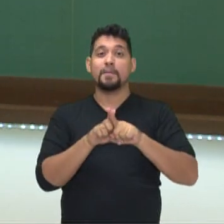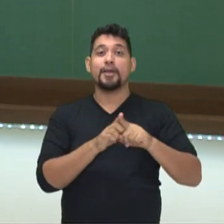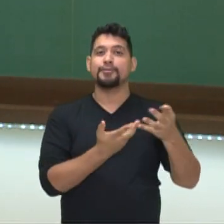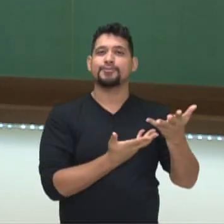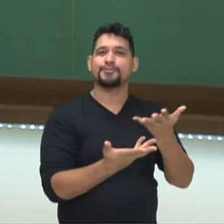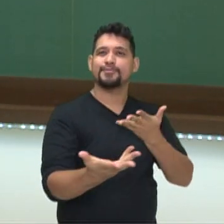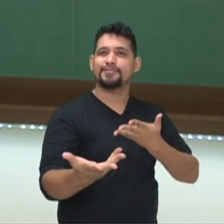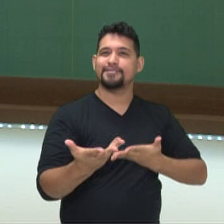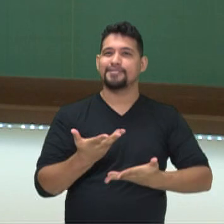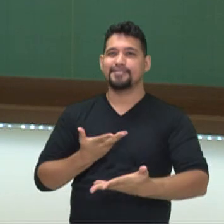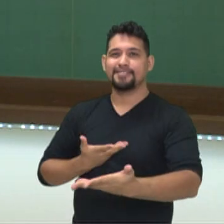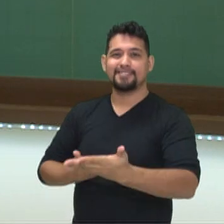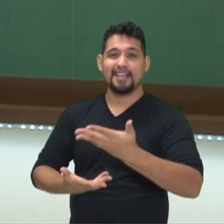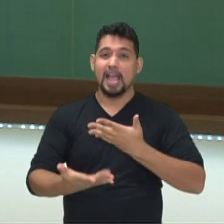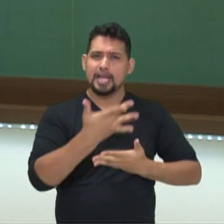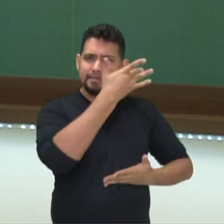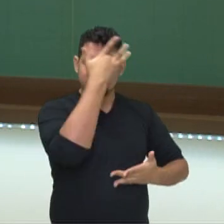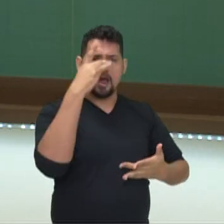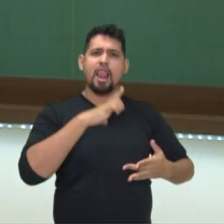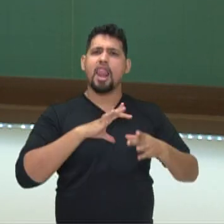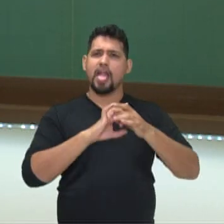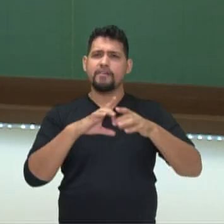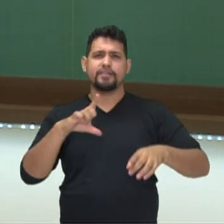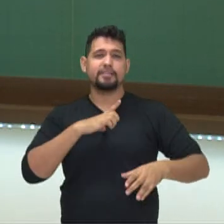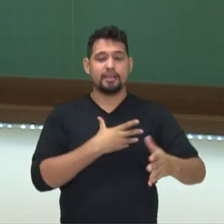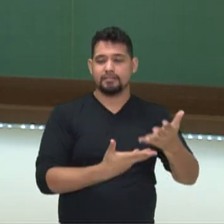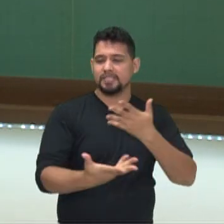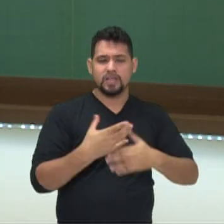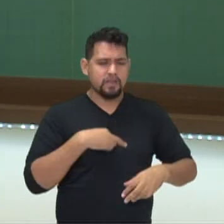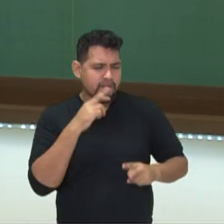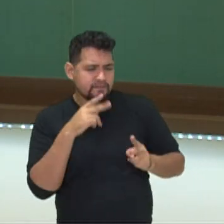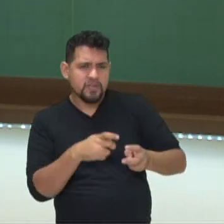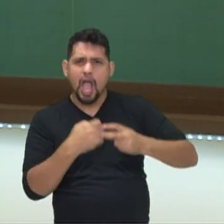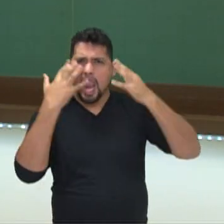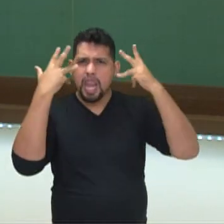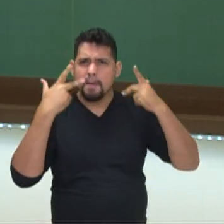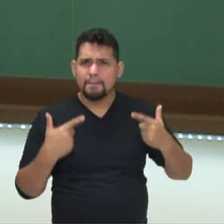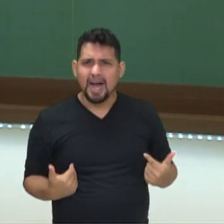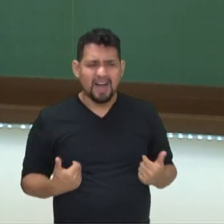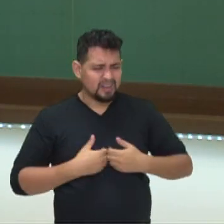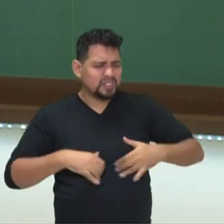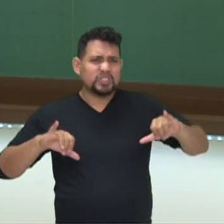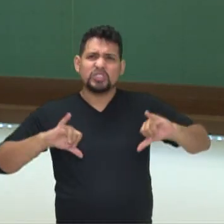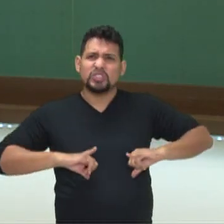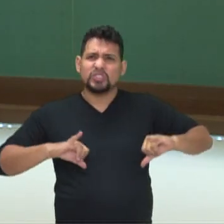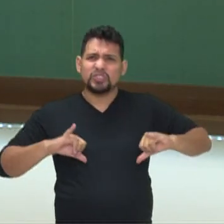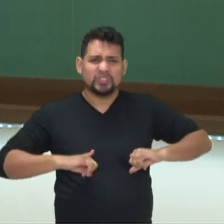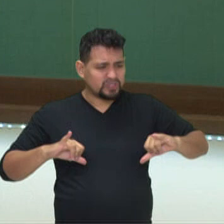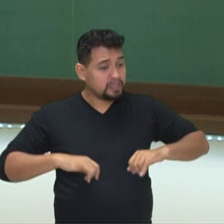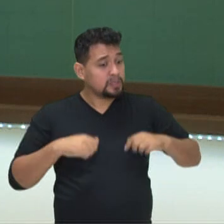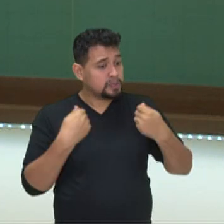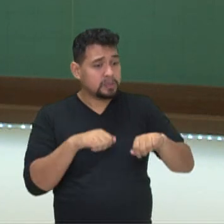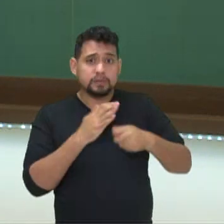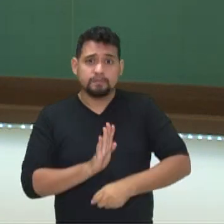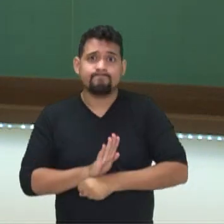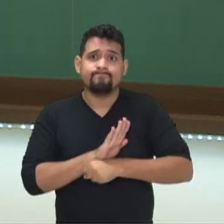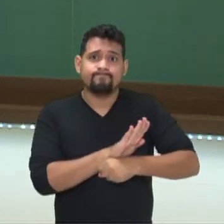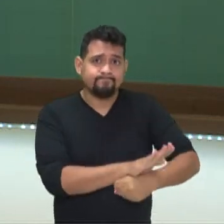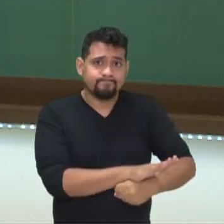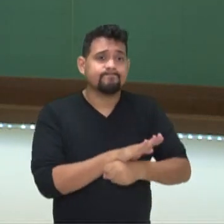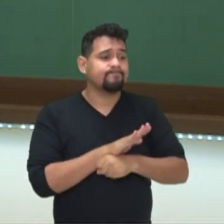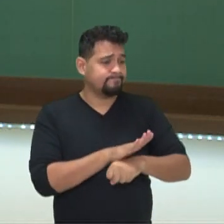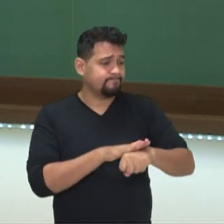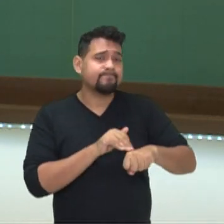Solidariedade, pessoas livres são solidárias. Se eu vejo alguém, um animal, pode ser um animal sofrendo, a gente tem que ser solidário,